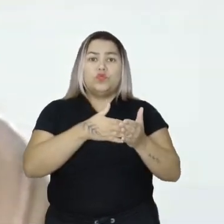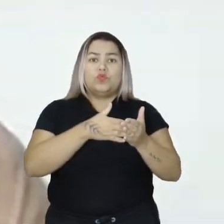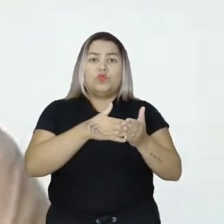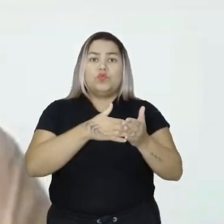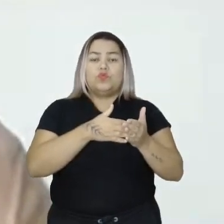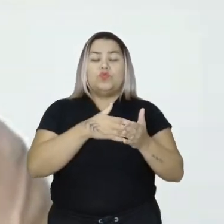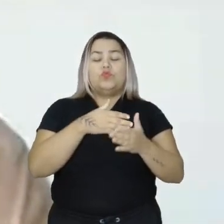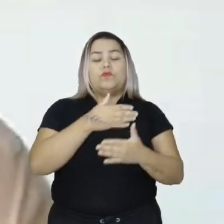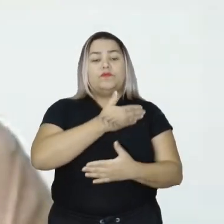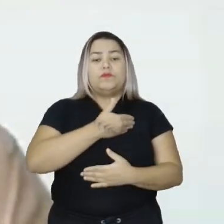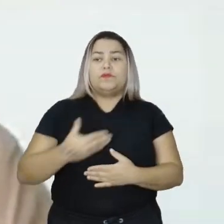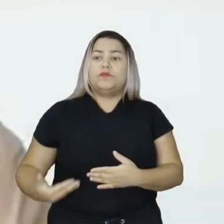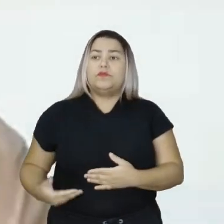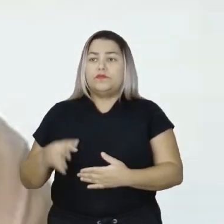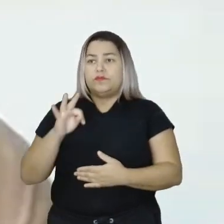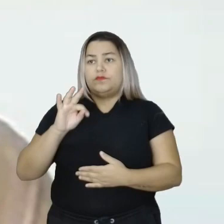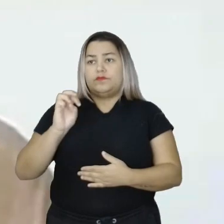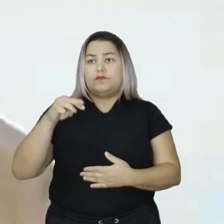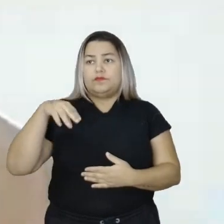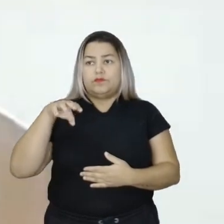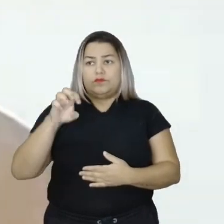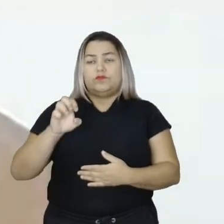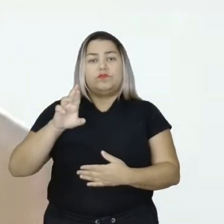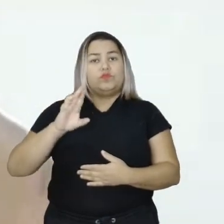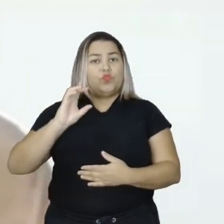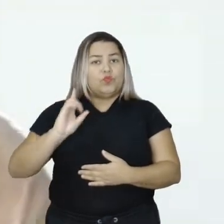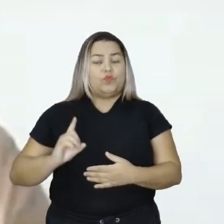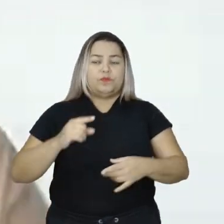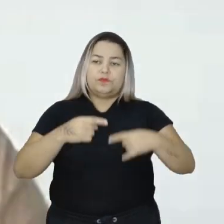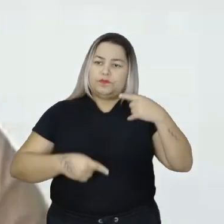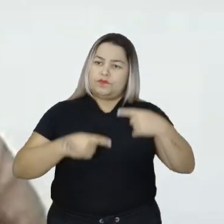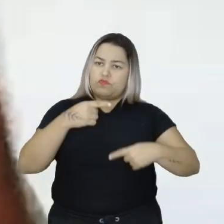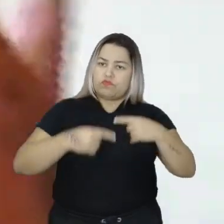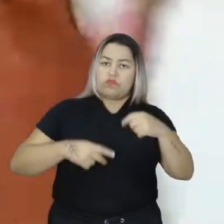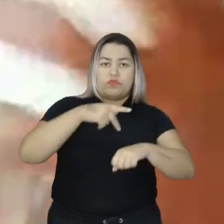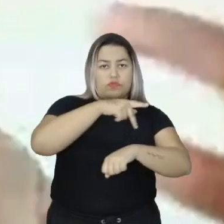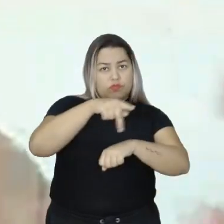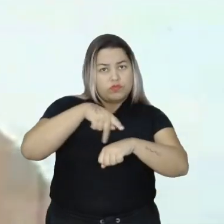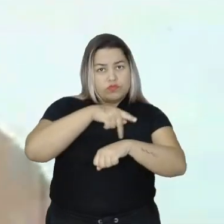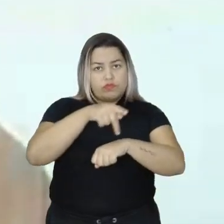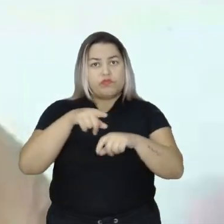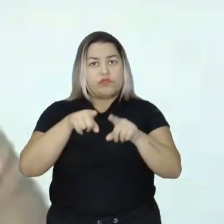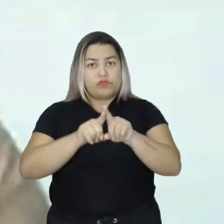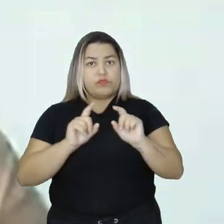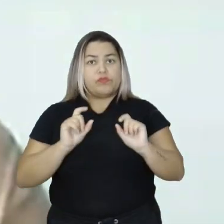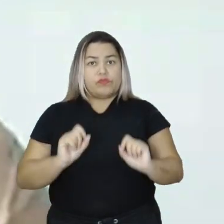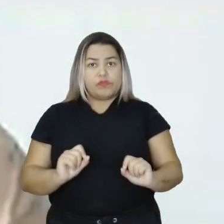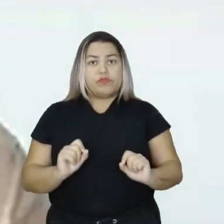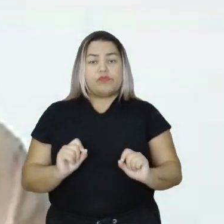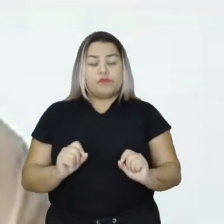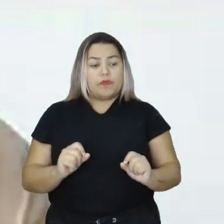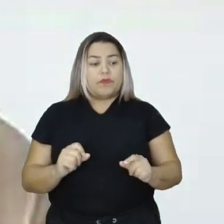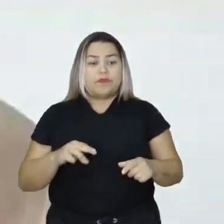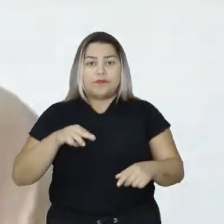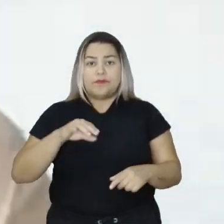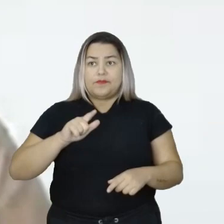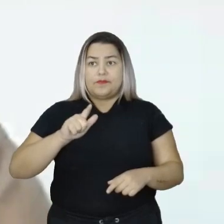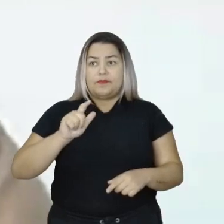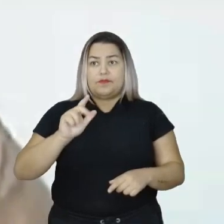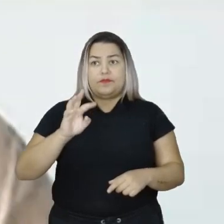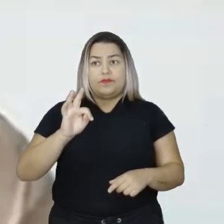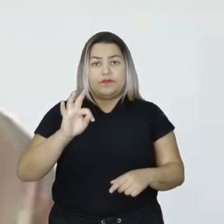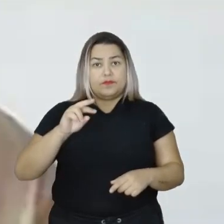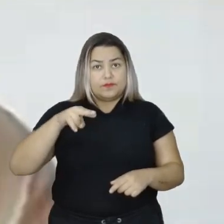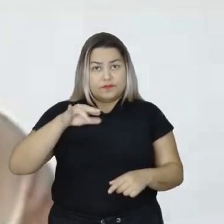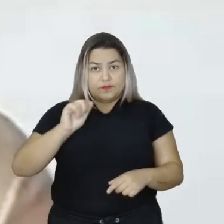desmontasse mais o conjunto de direito e de políticas públicas no nosso país. Foi a militância que está nesses grupos, não só